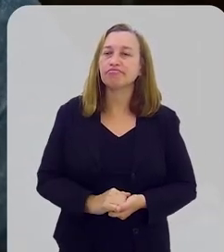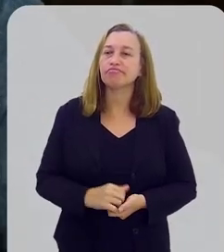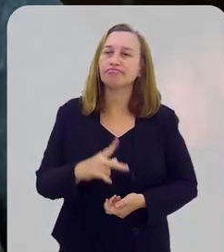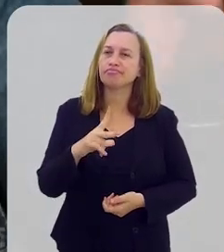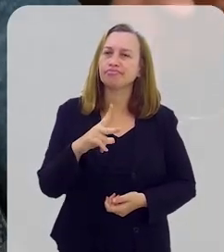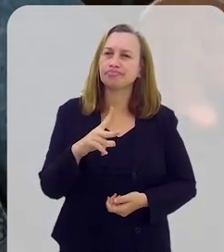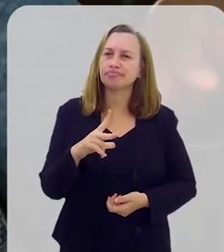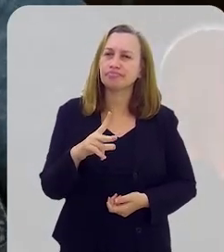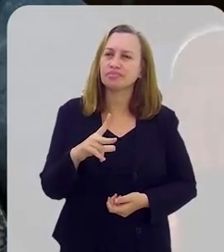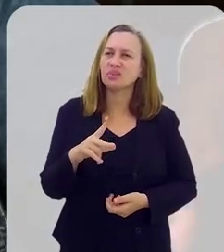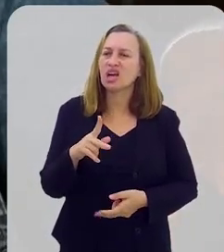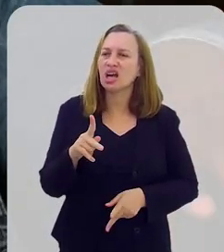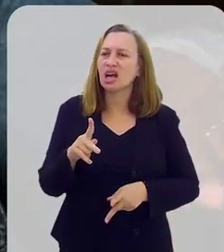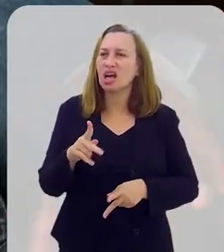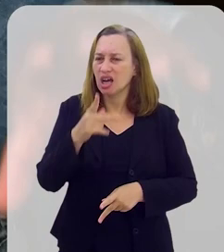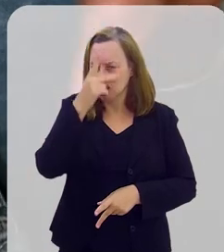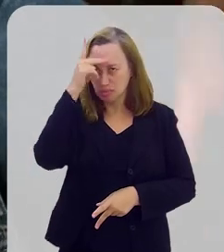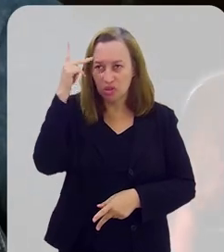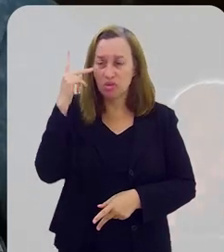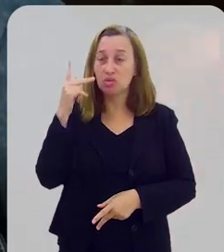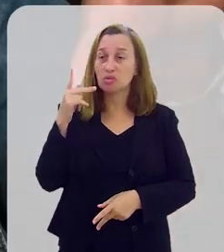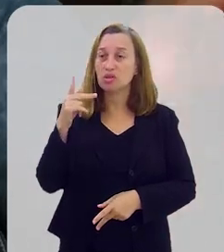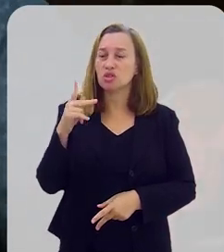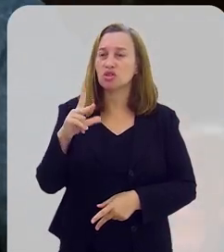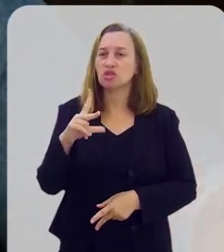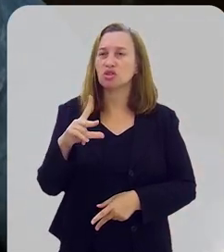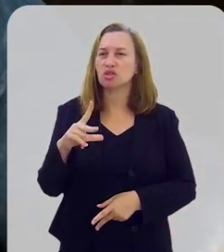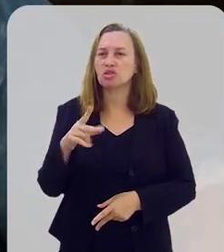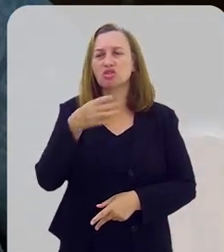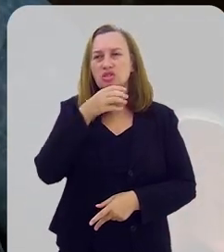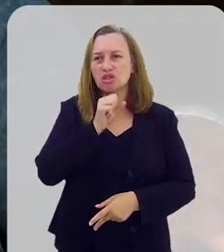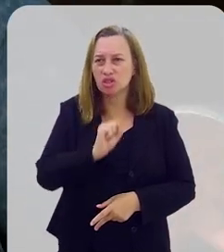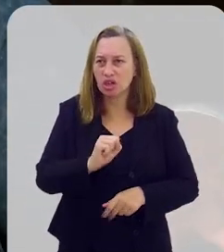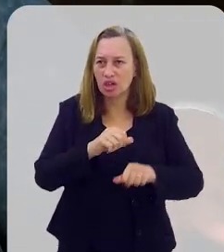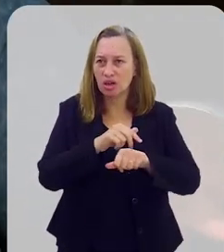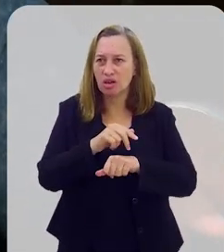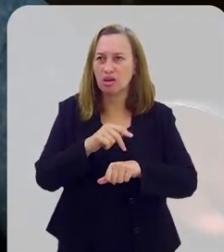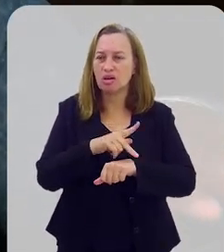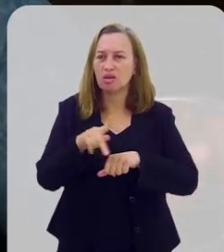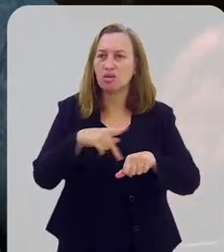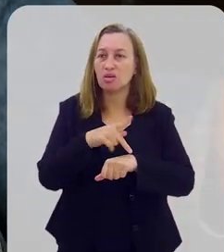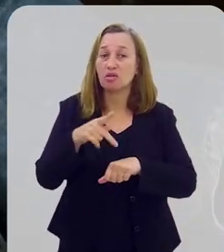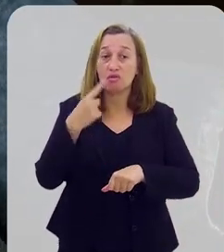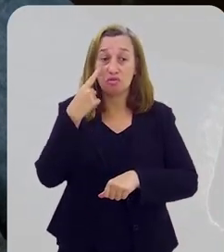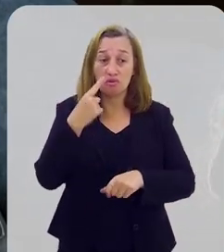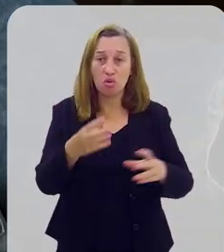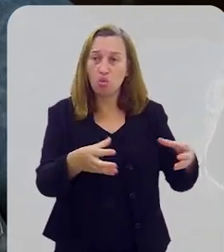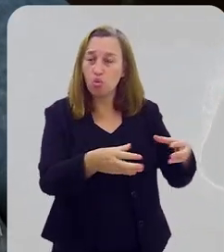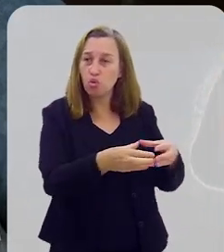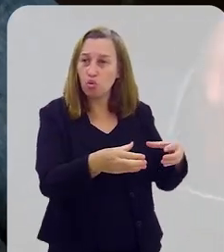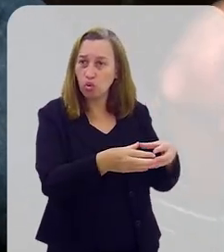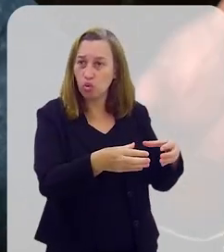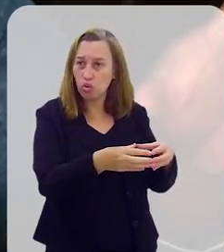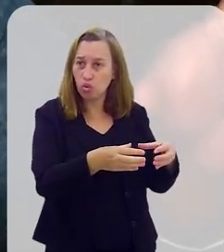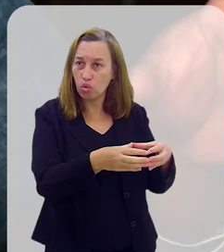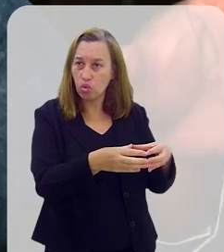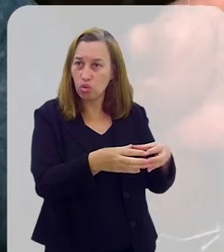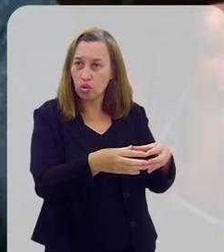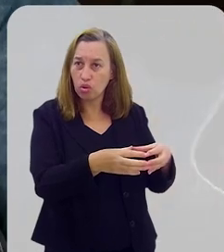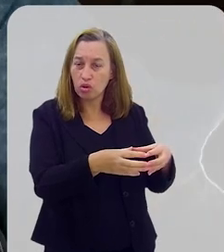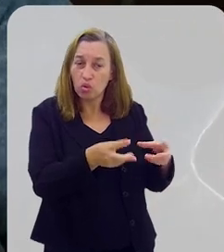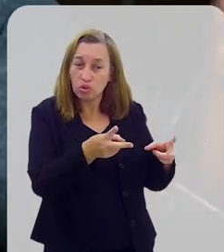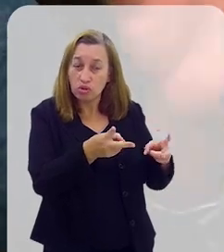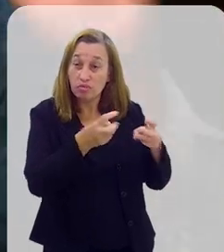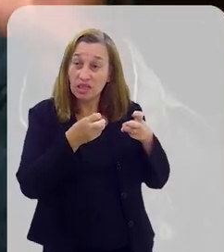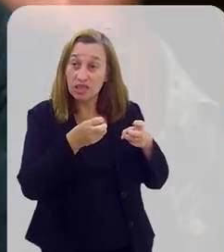que os próprios o as pessoas de lá de Israel eles eles des ele olhava aquele grupo quando eles